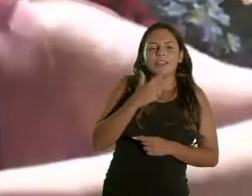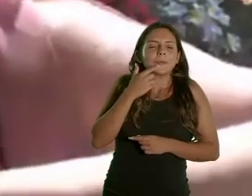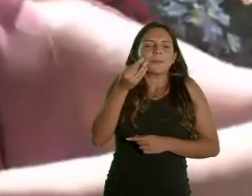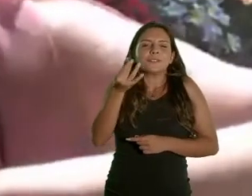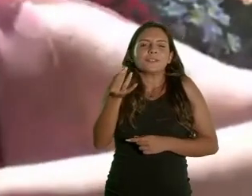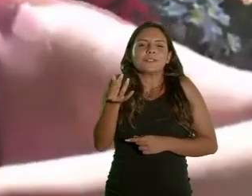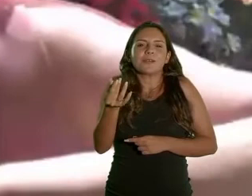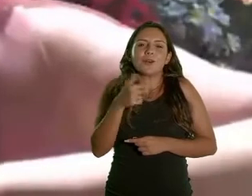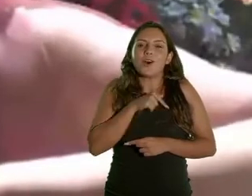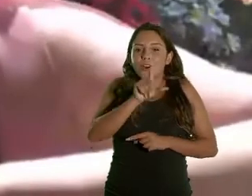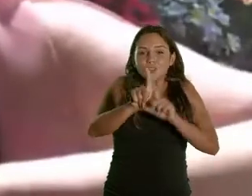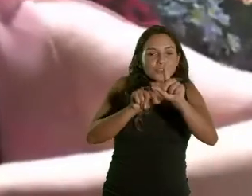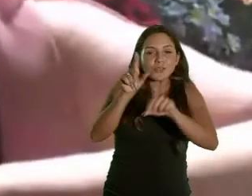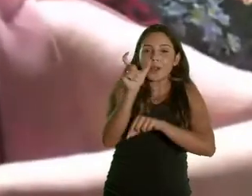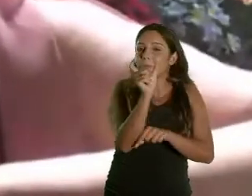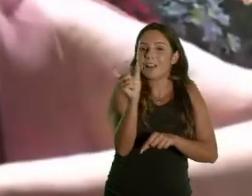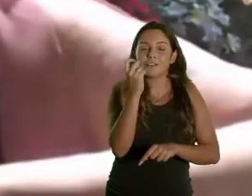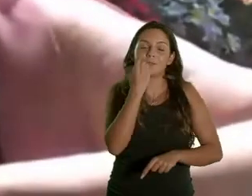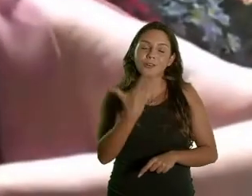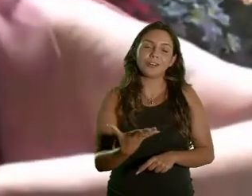escolho as boas